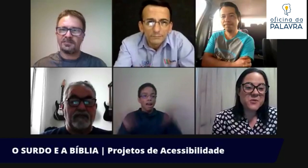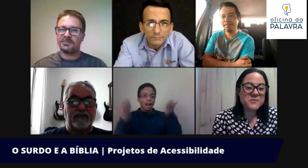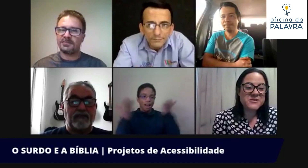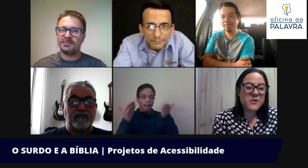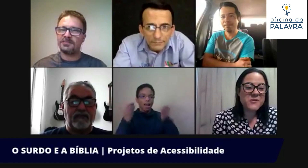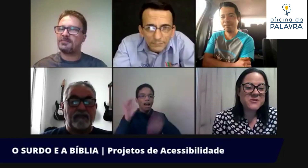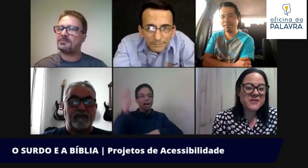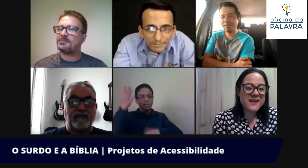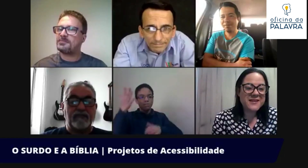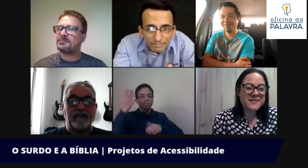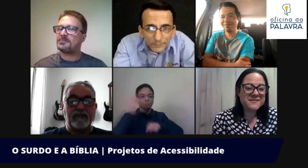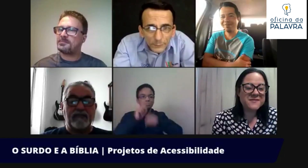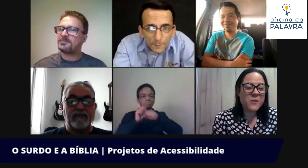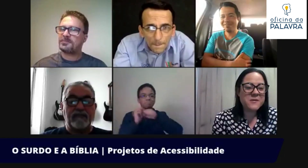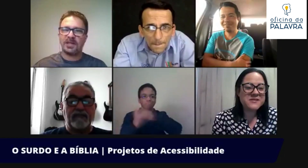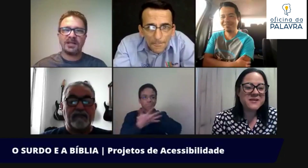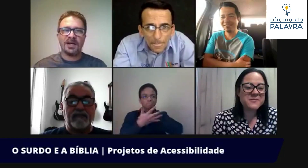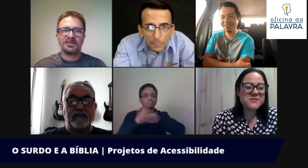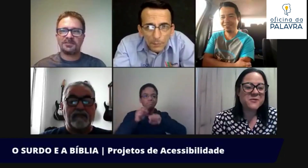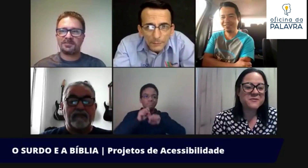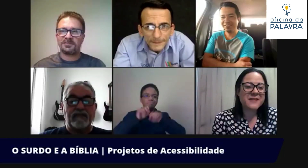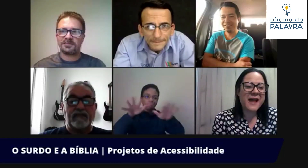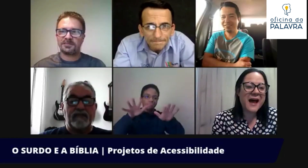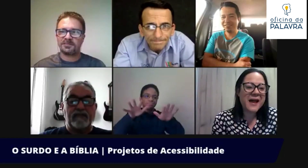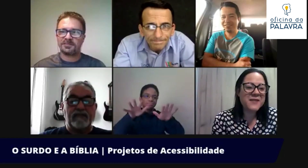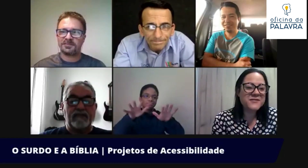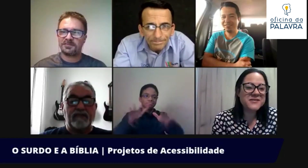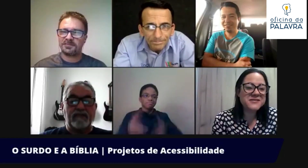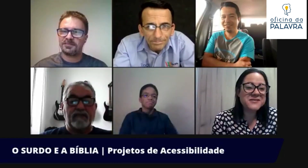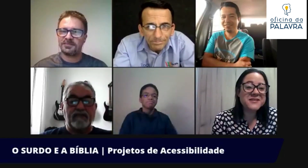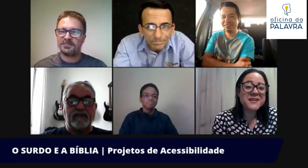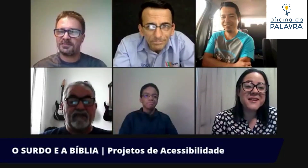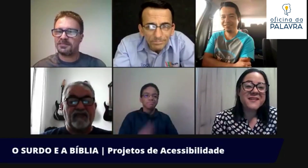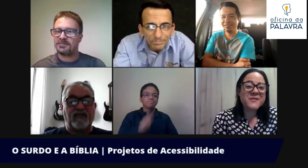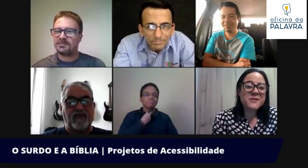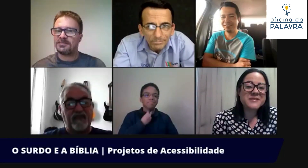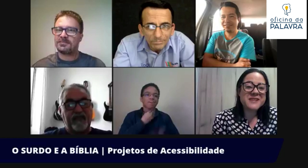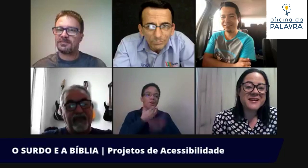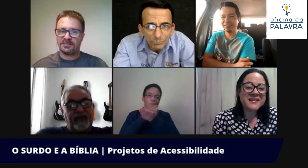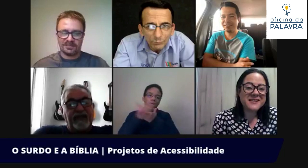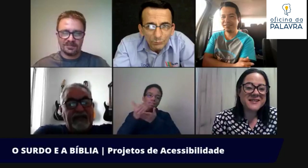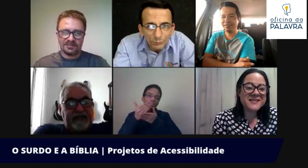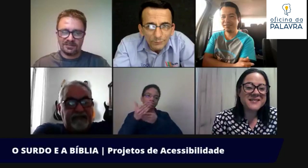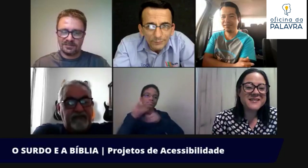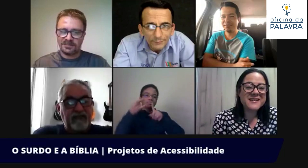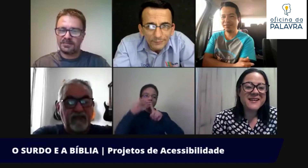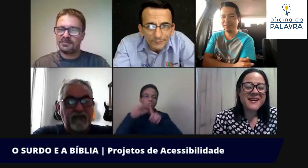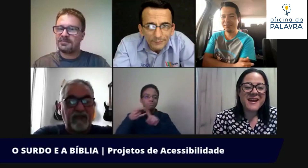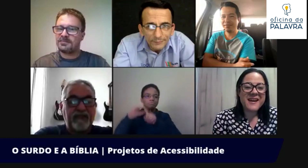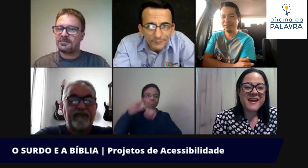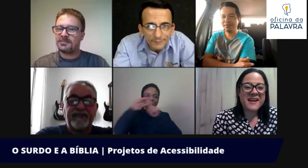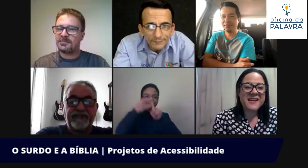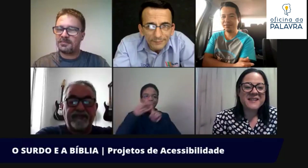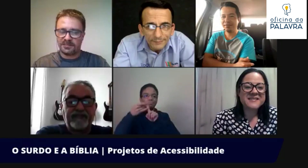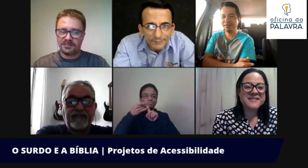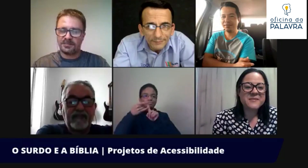nos propiciou isso daí. Começamos lives no Instagram,